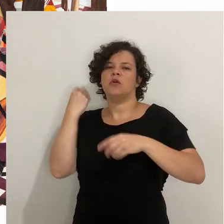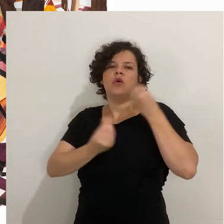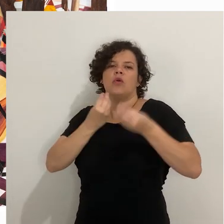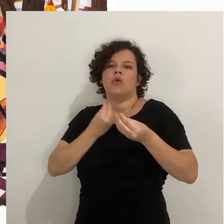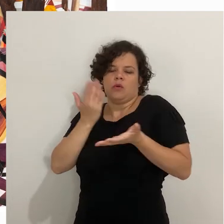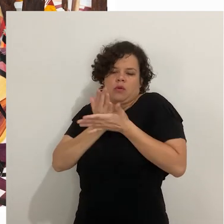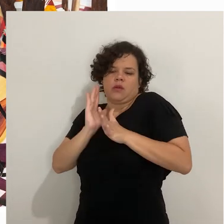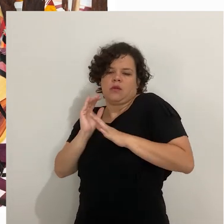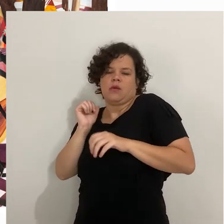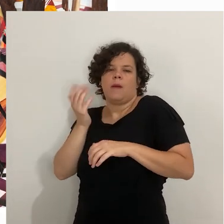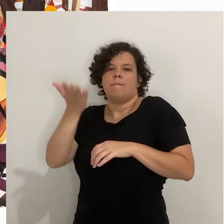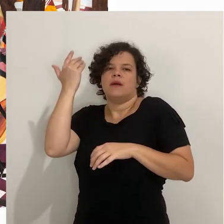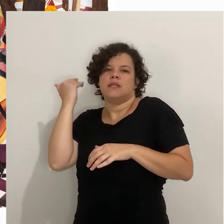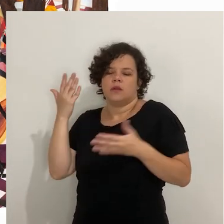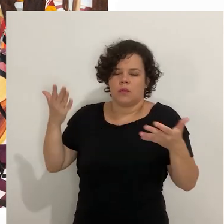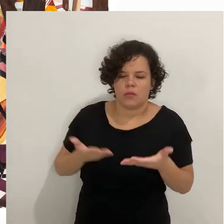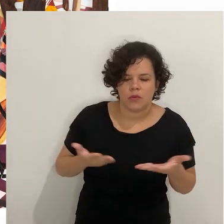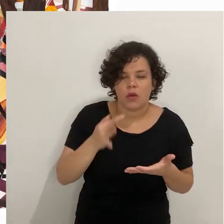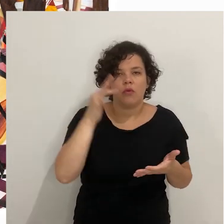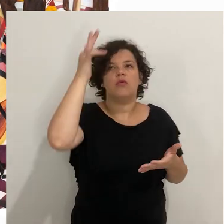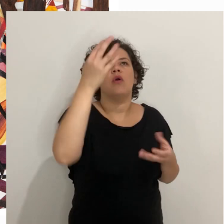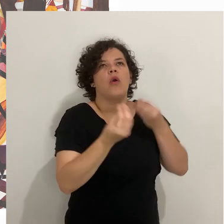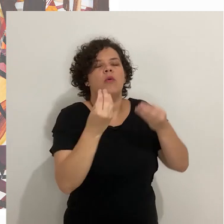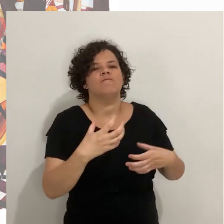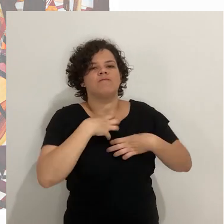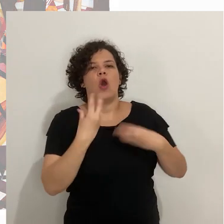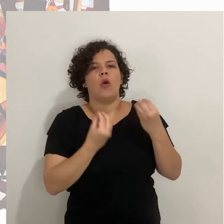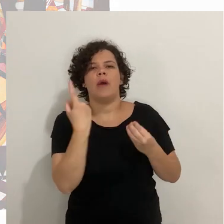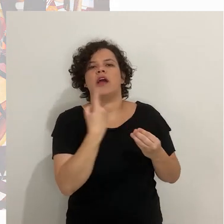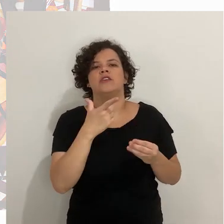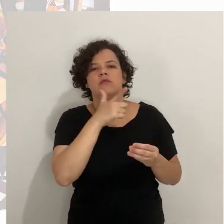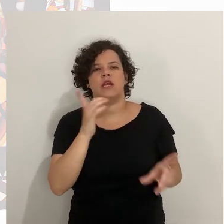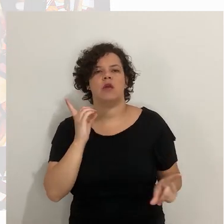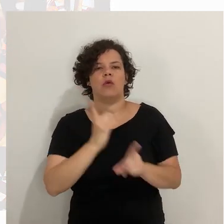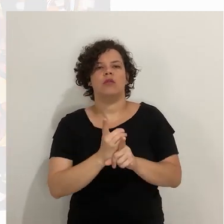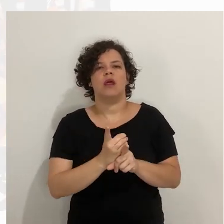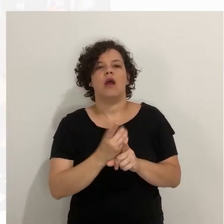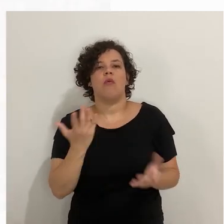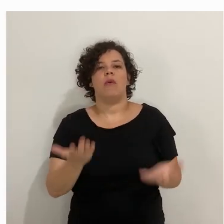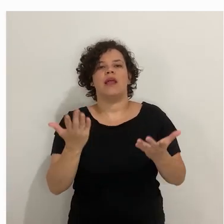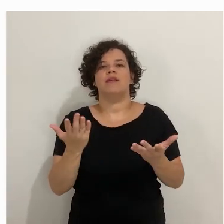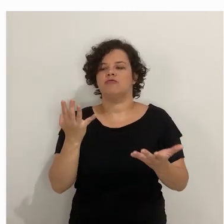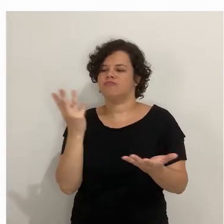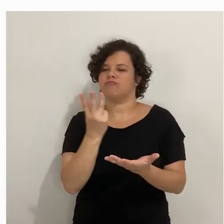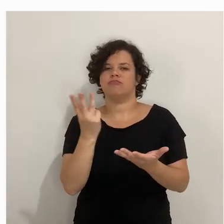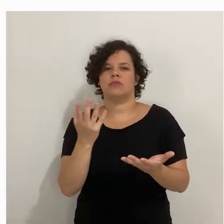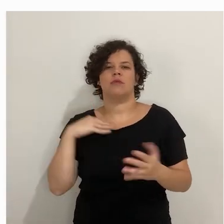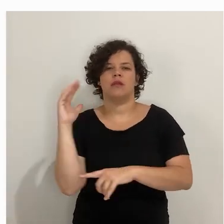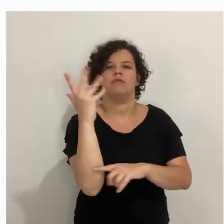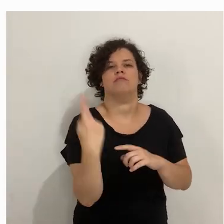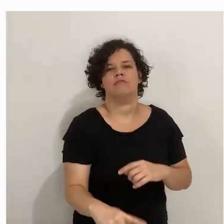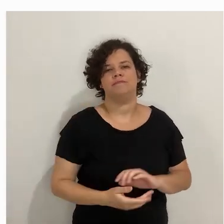também sempre com essa questão, né? Passado, presente e futuro. Como é que a gente encontra o